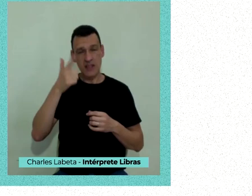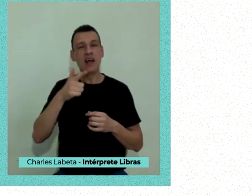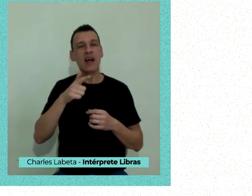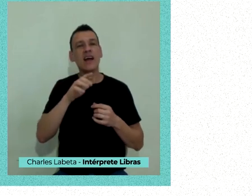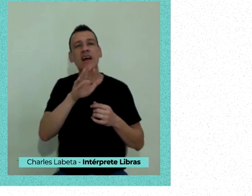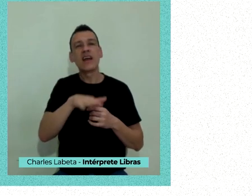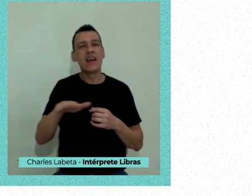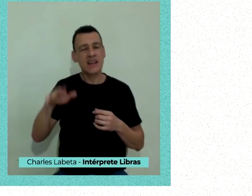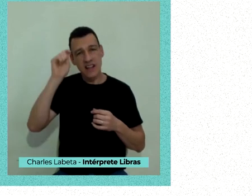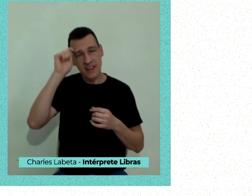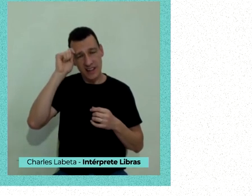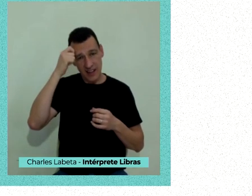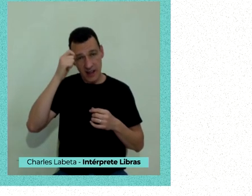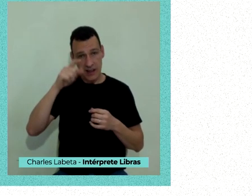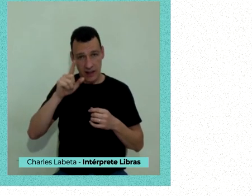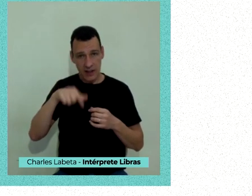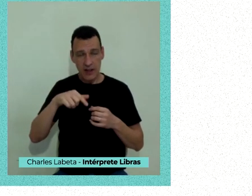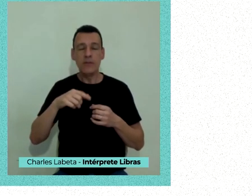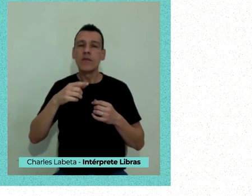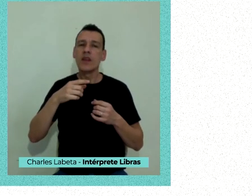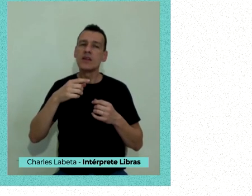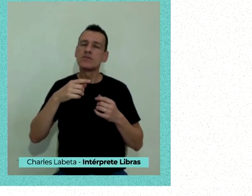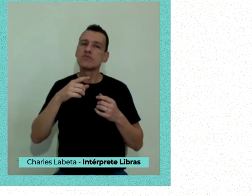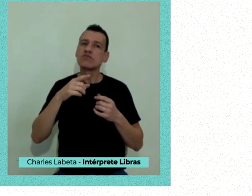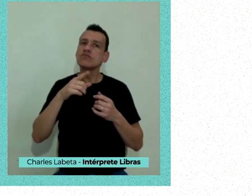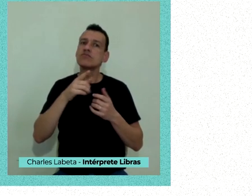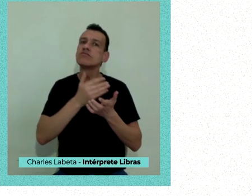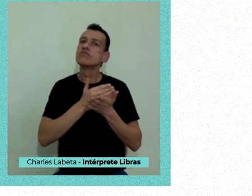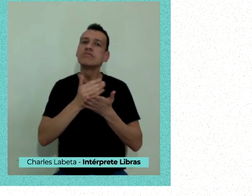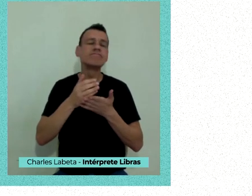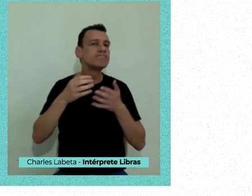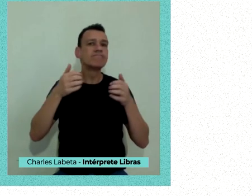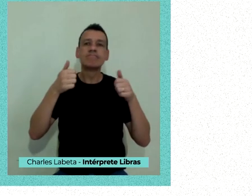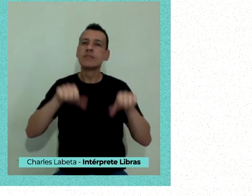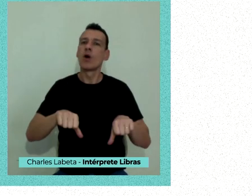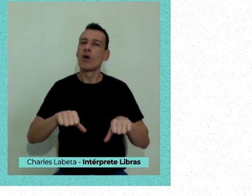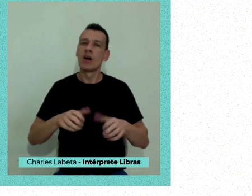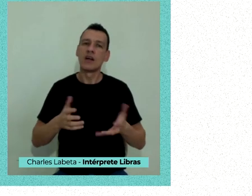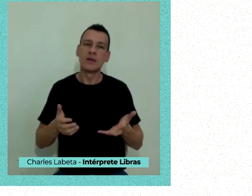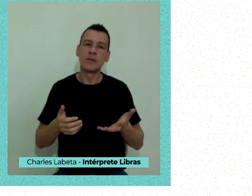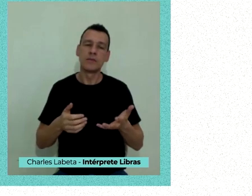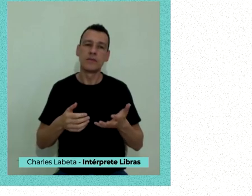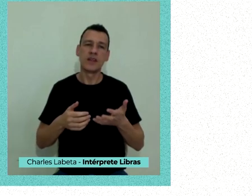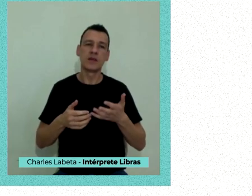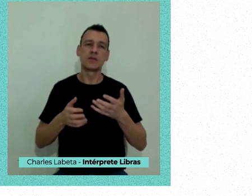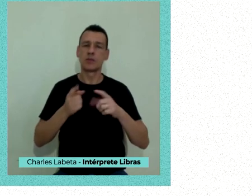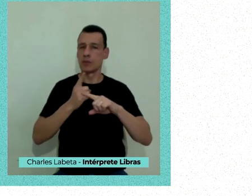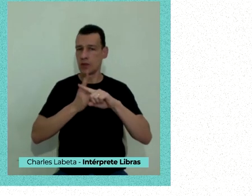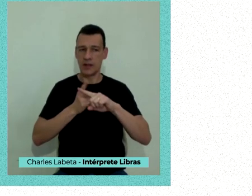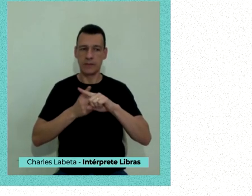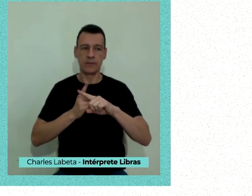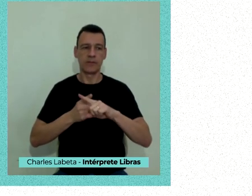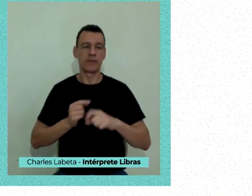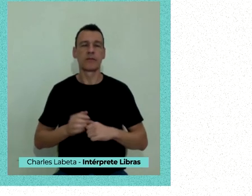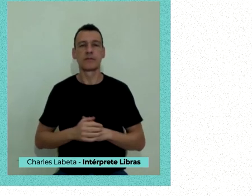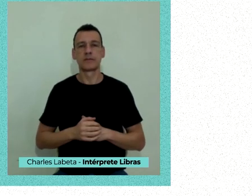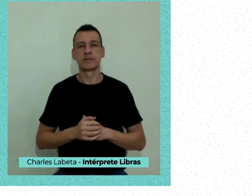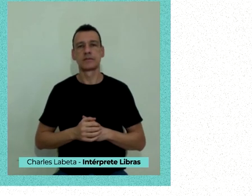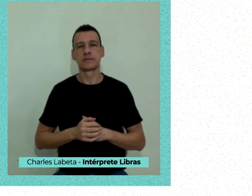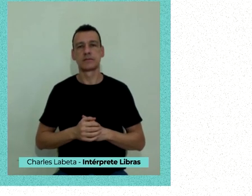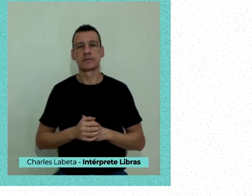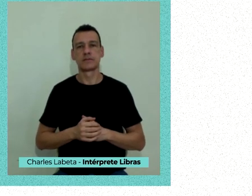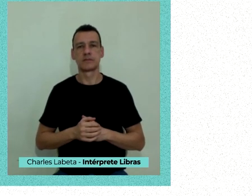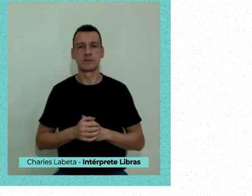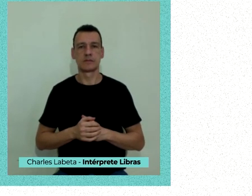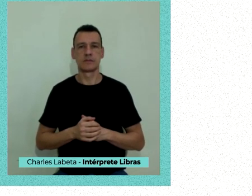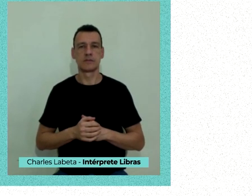isso se intensifica. Porque além de ter essa não ter